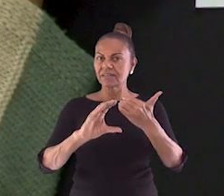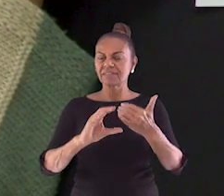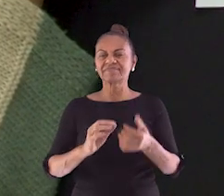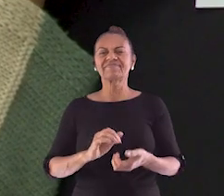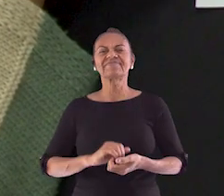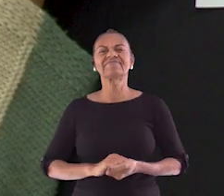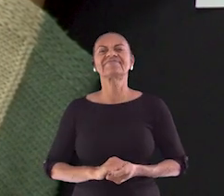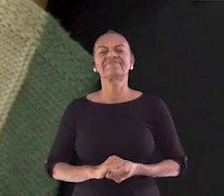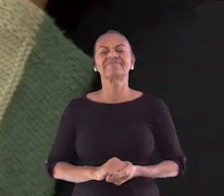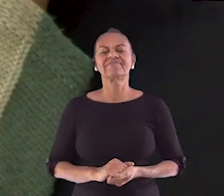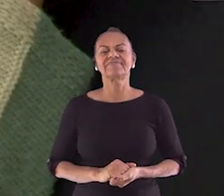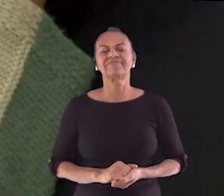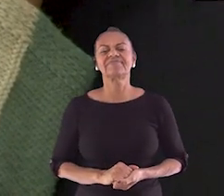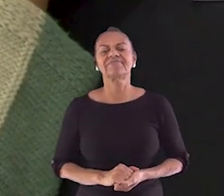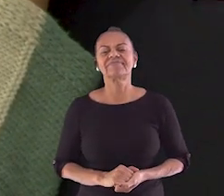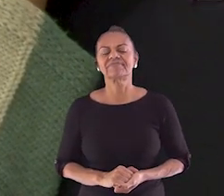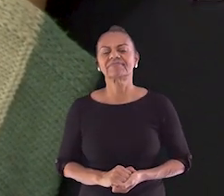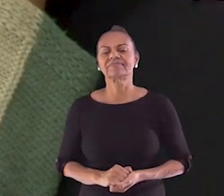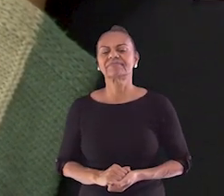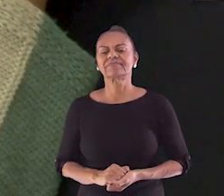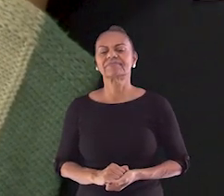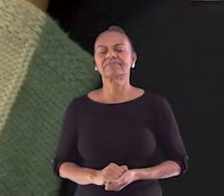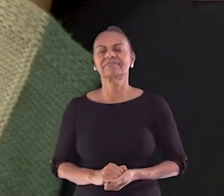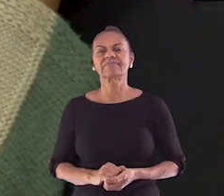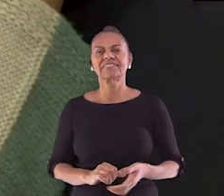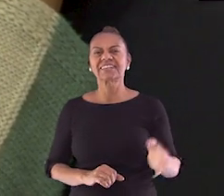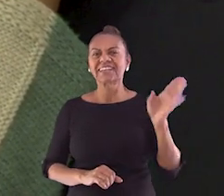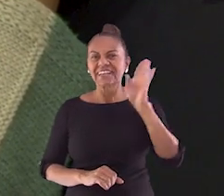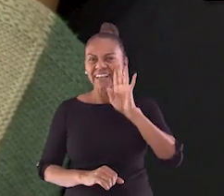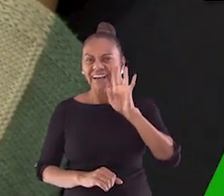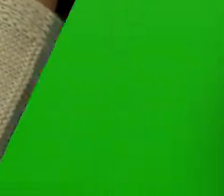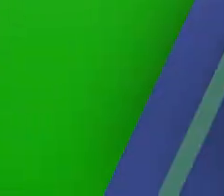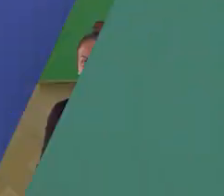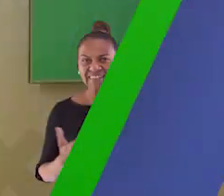E encaminhem aqui pra gente. Então vamos continuar a nossa aula.